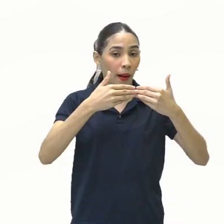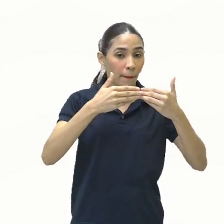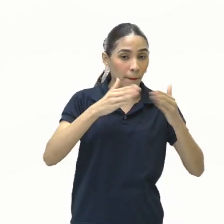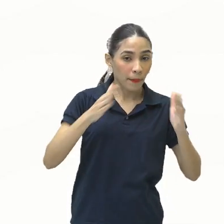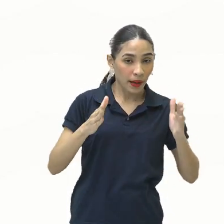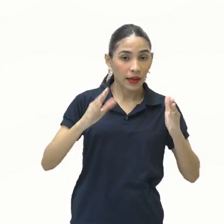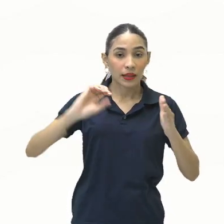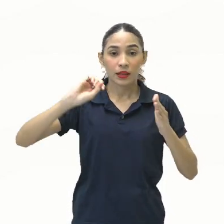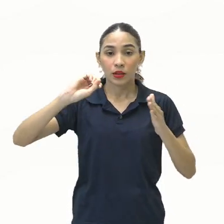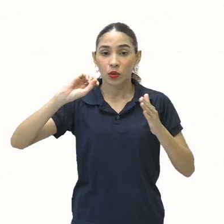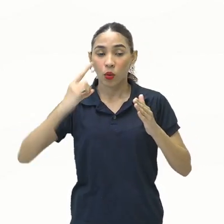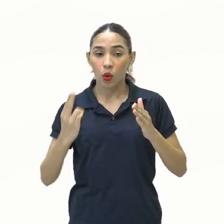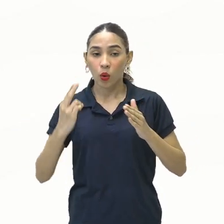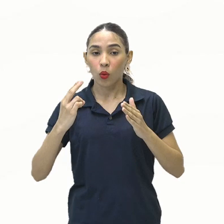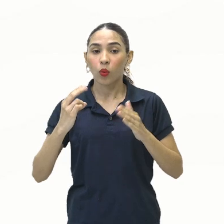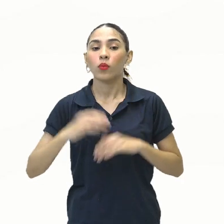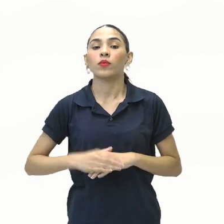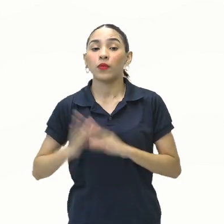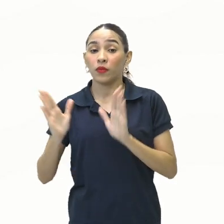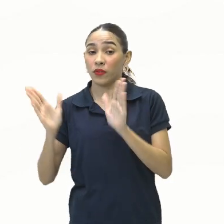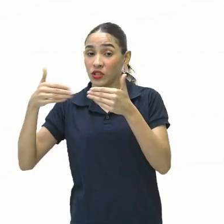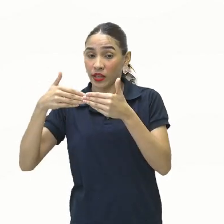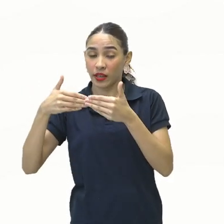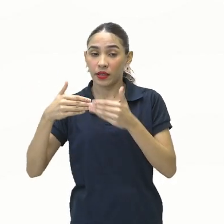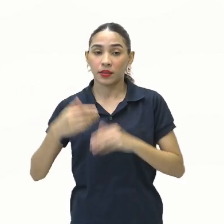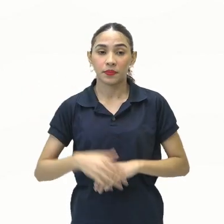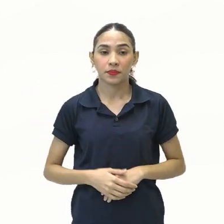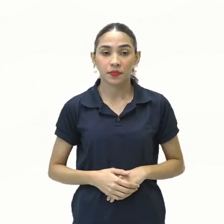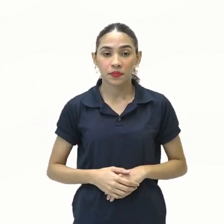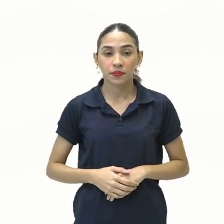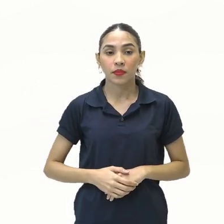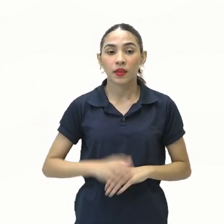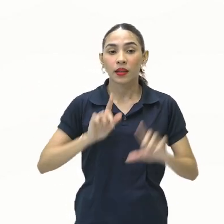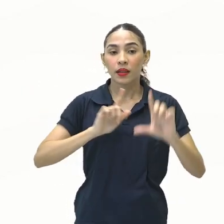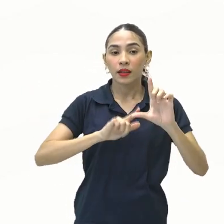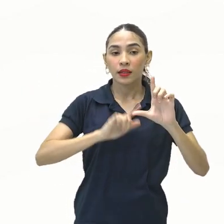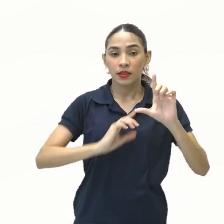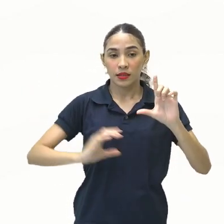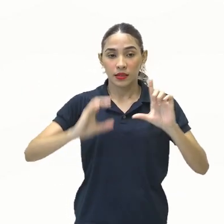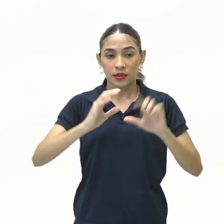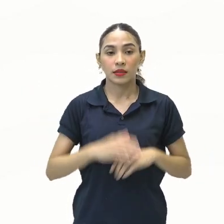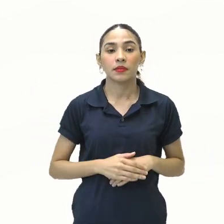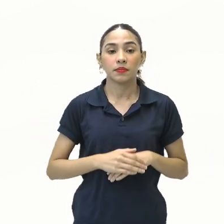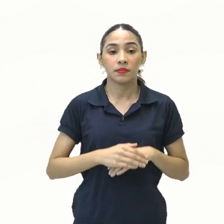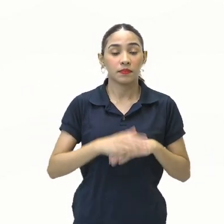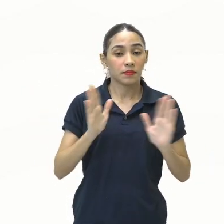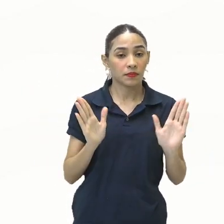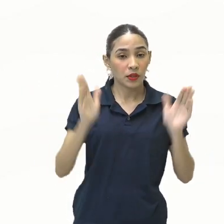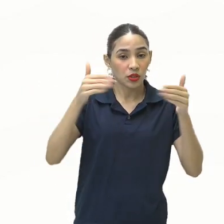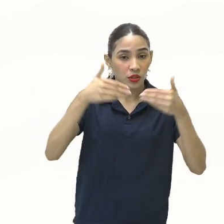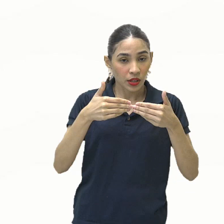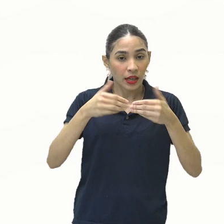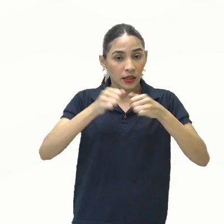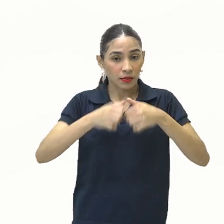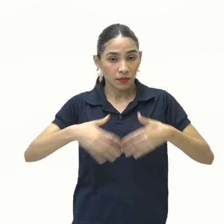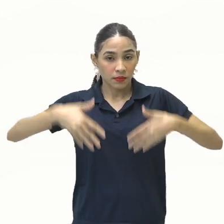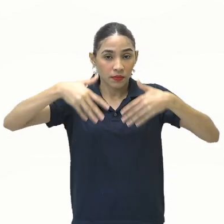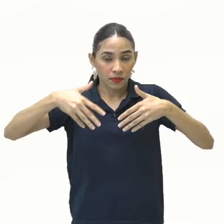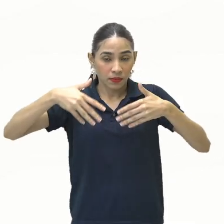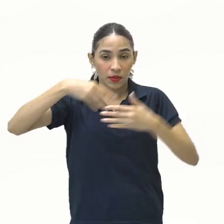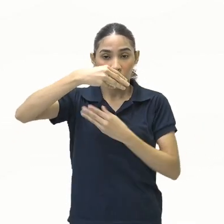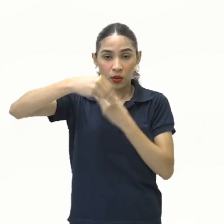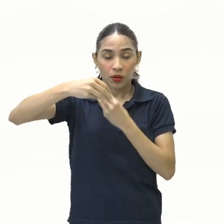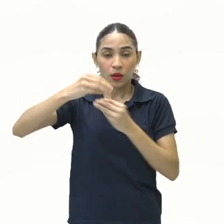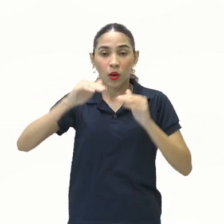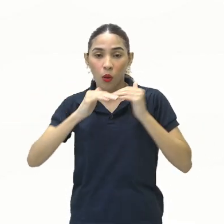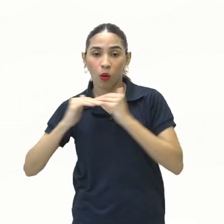é acíclica. Observe. Na letra C, acíclica, ramificada, insaturada, homogênea. Na